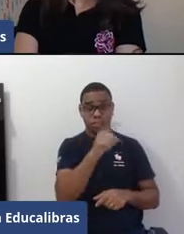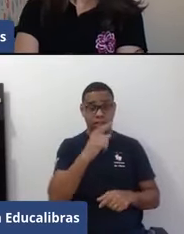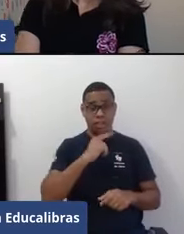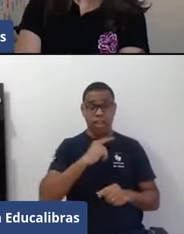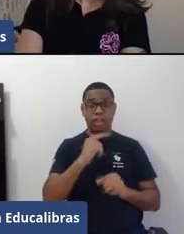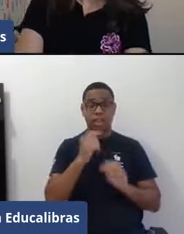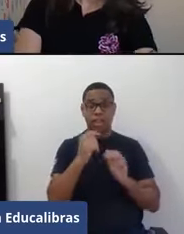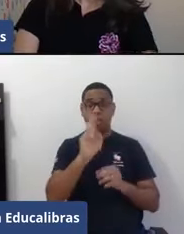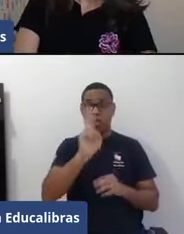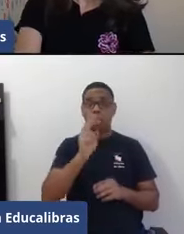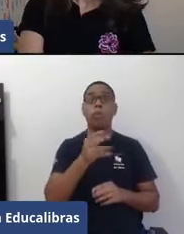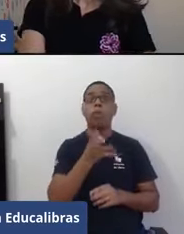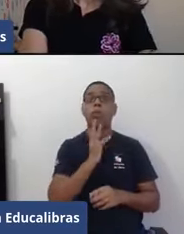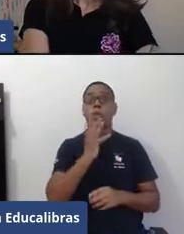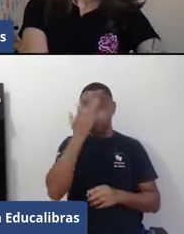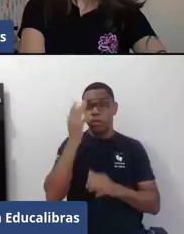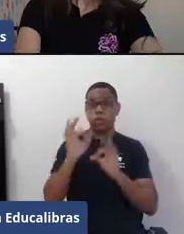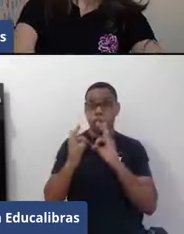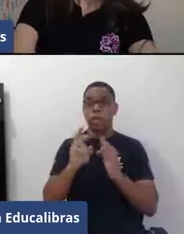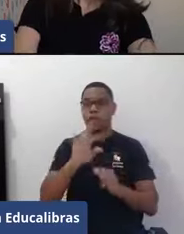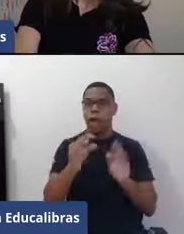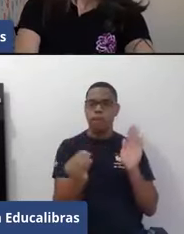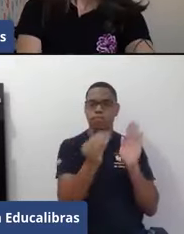para a gente colocar nesse...